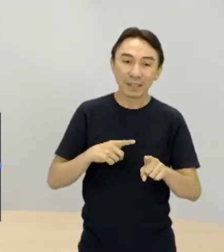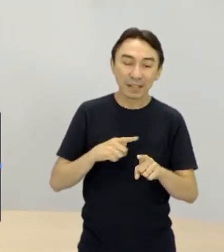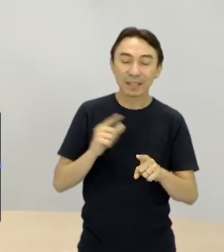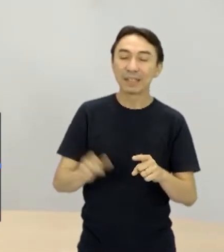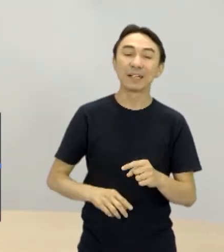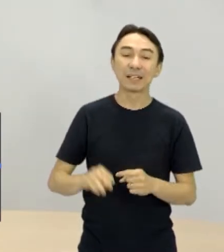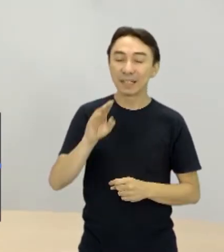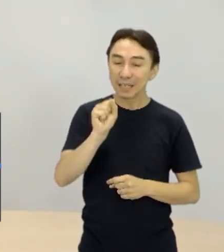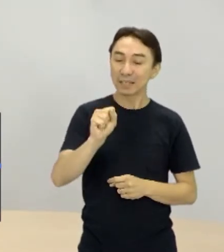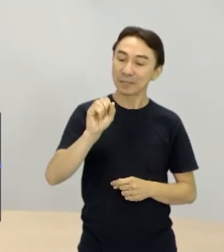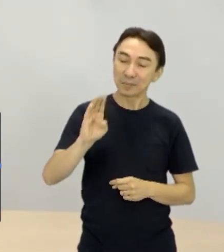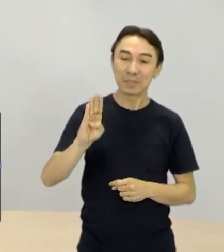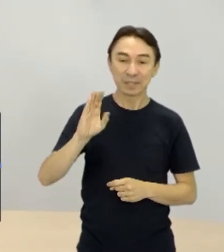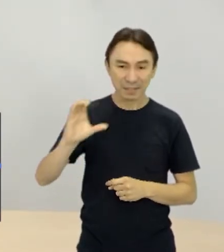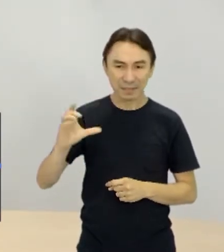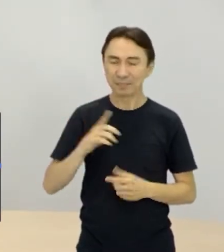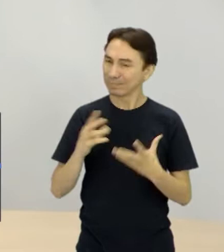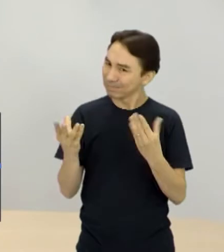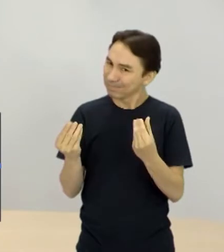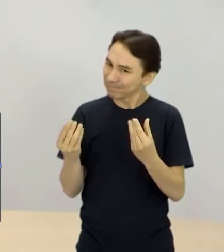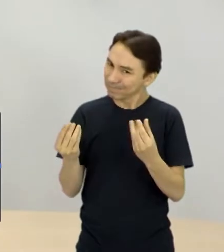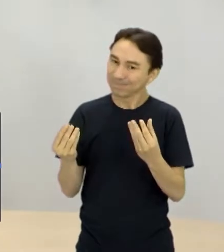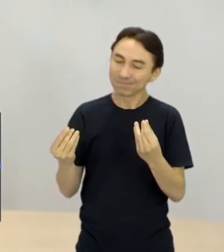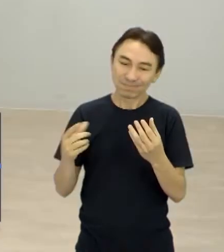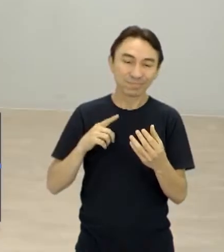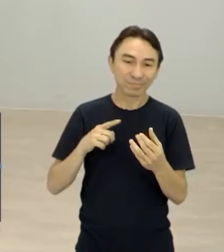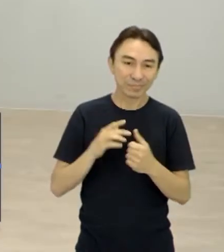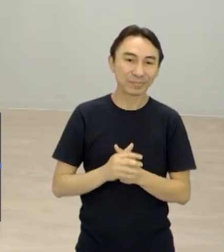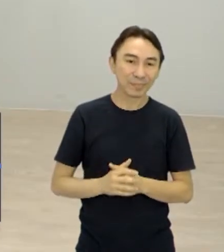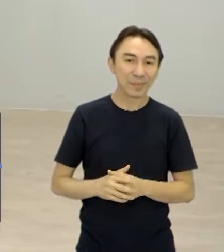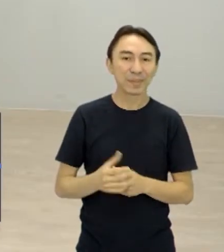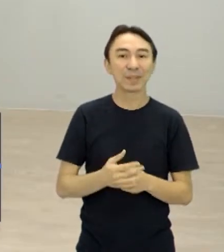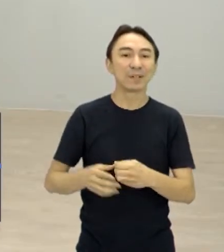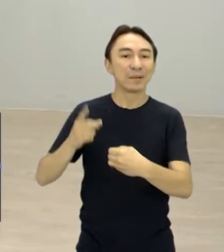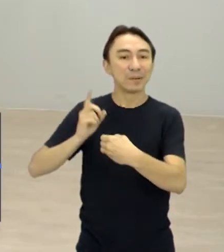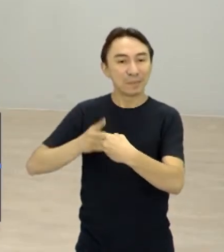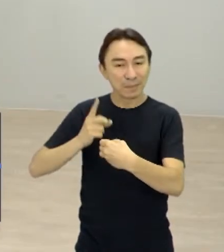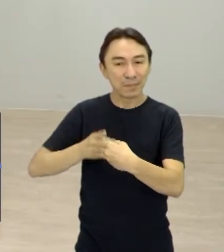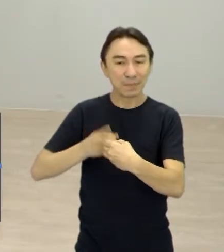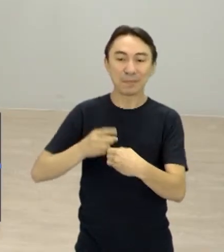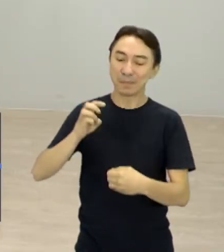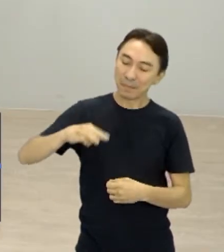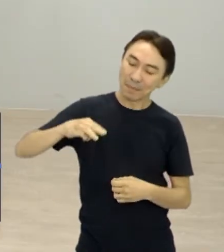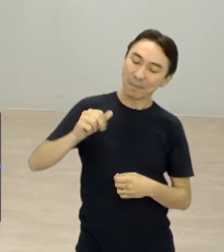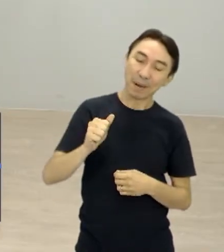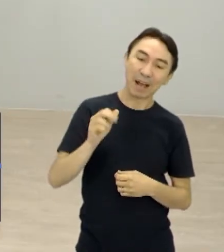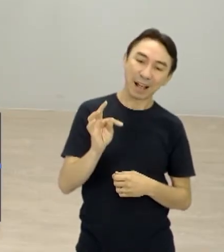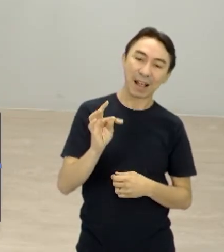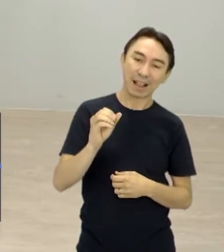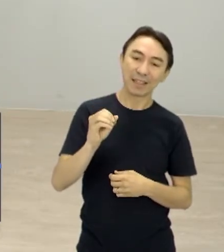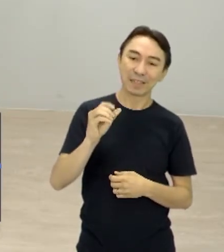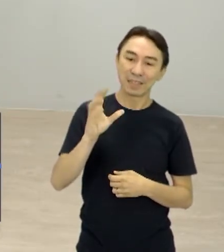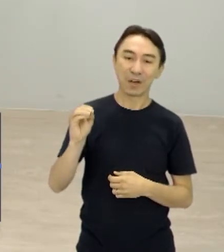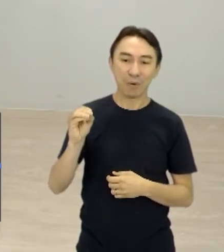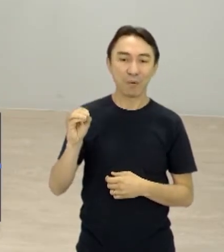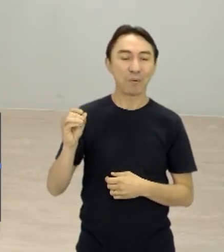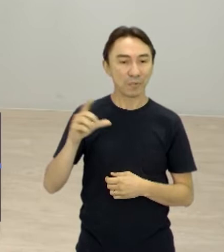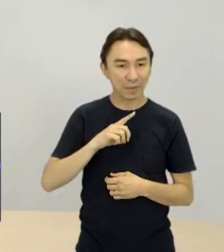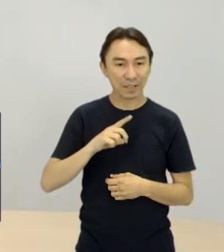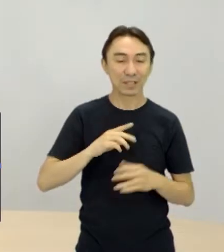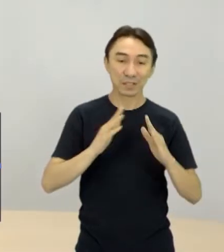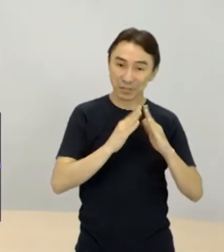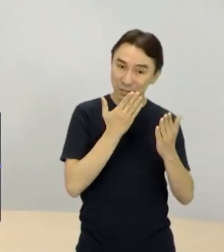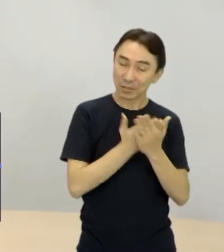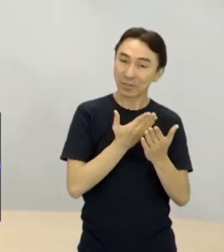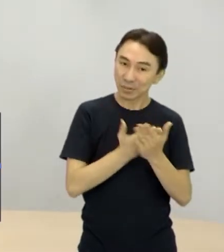Filho. Nossa, muita gente chegou aqui, viu? Desculpa, galera de Matão chegou já ou não? Já, então. Galera de Matão tá aqui. O pessoal da Escola Pinote, tem uma galera